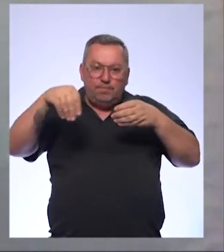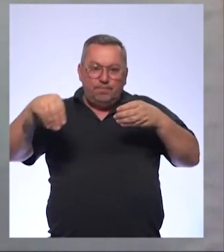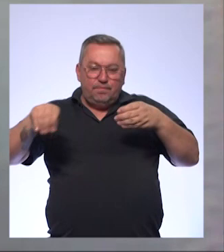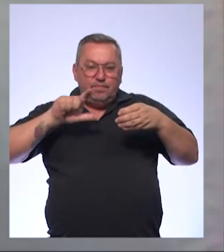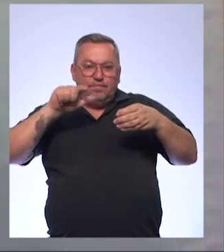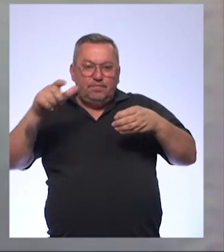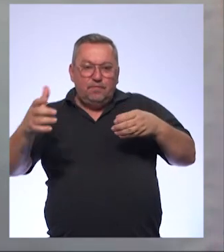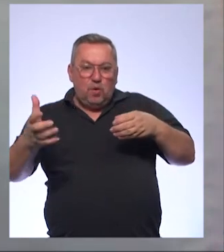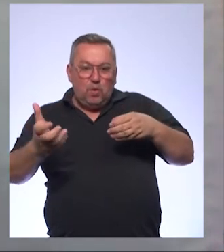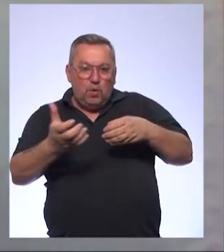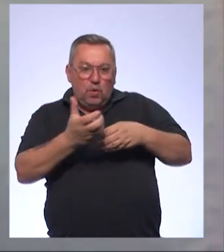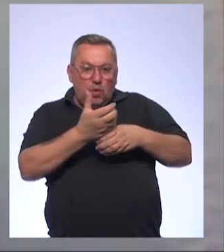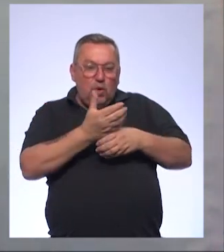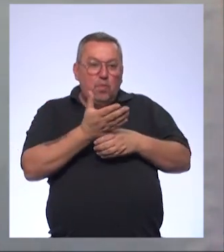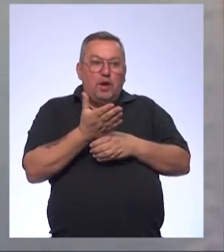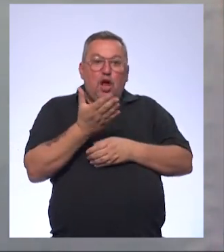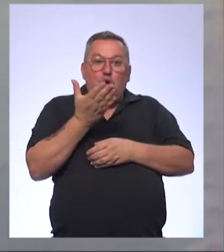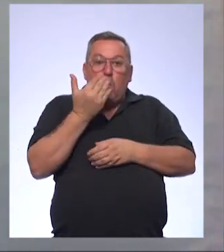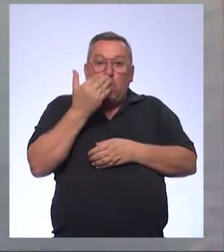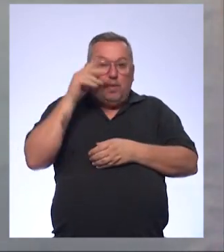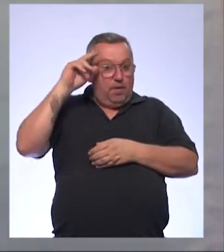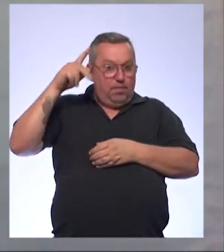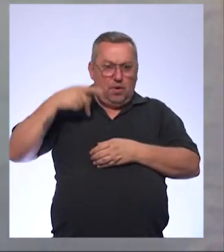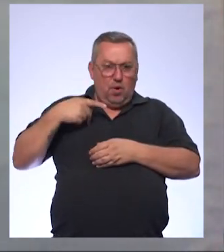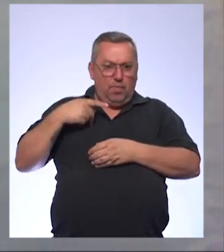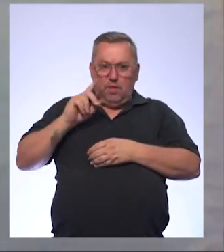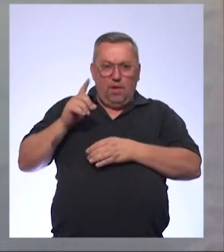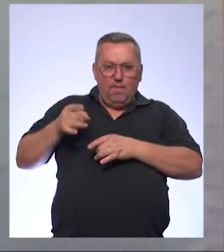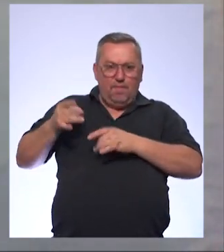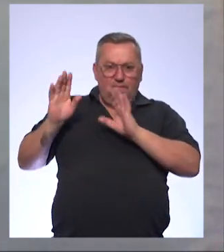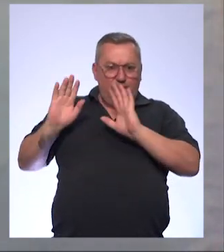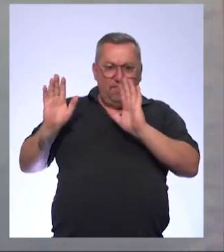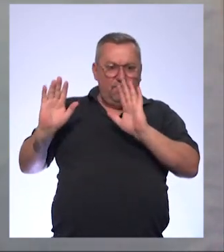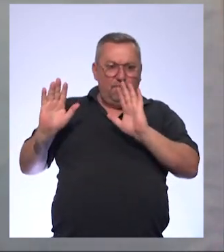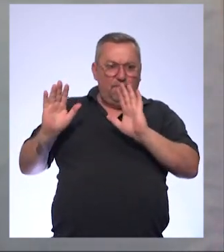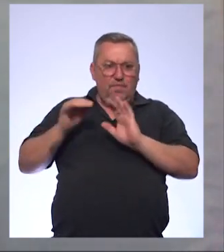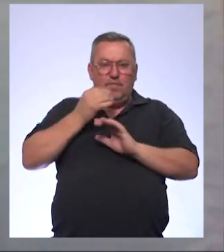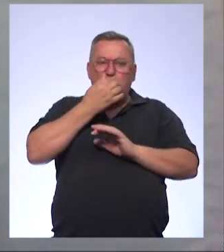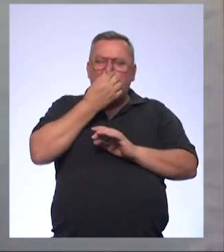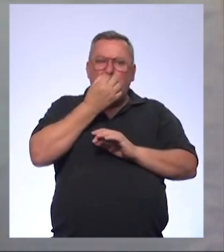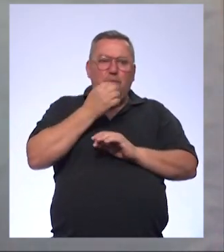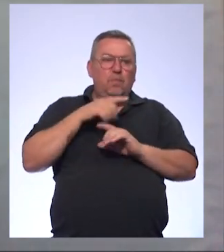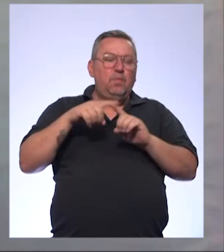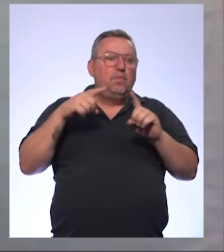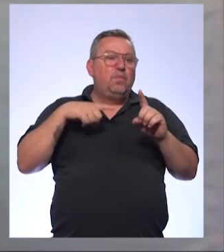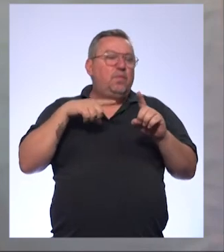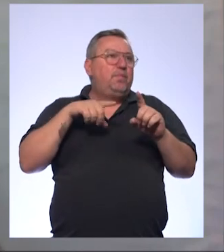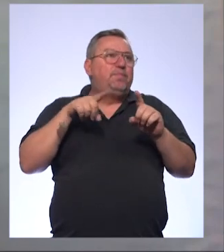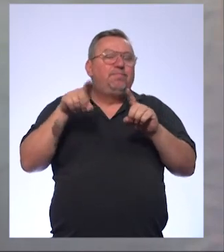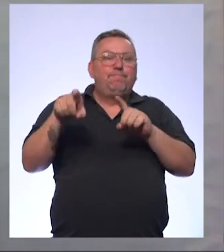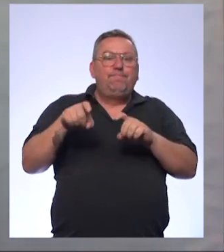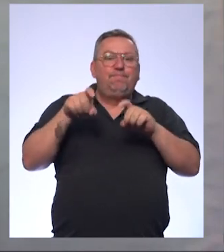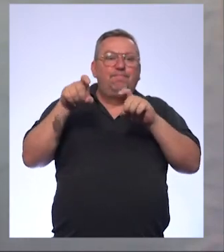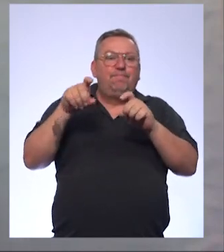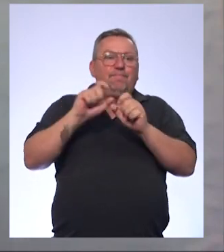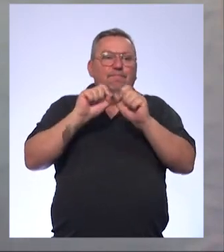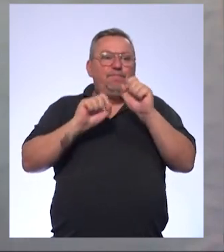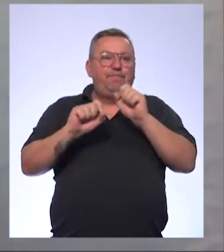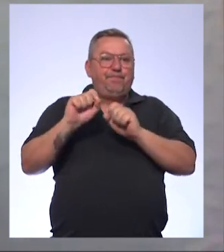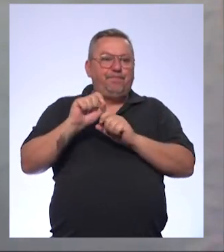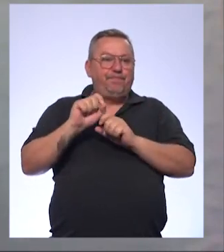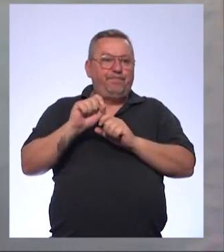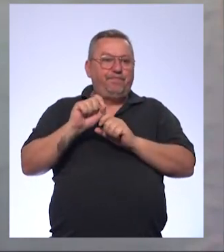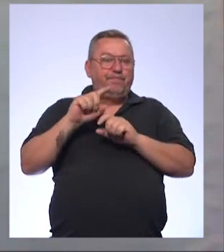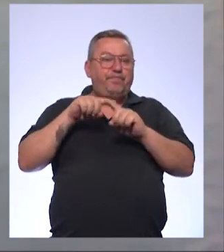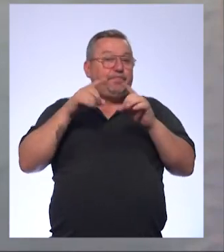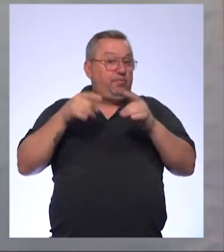plantam para a sobrevivência deles, certo? Não é um tipo de agricultura que esses povos fazem